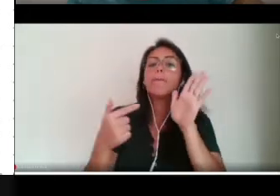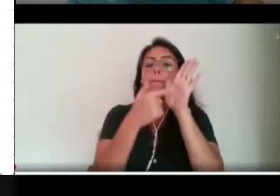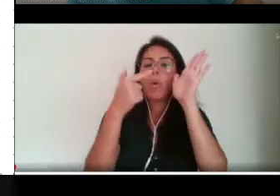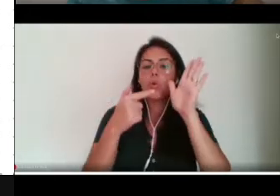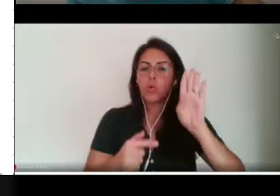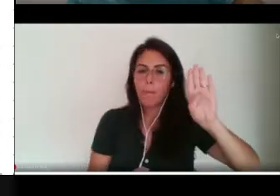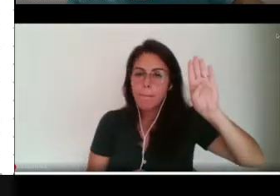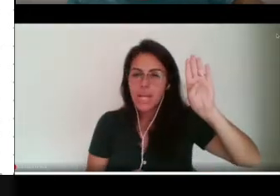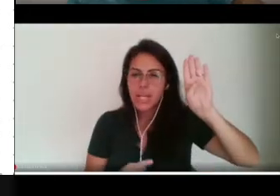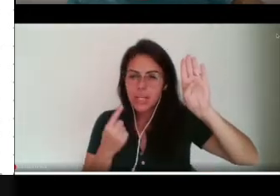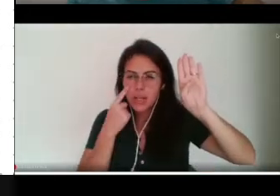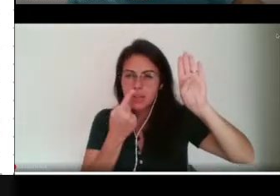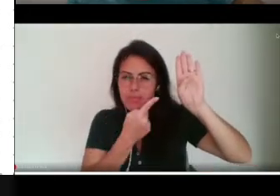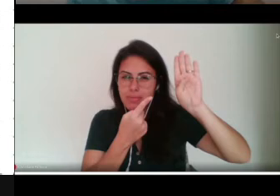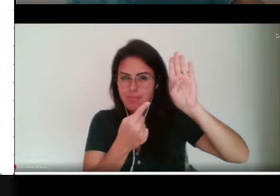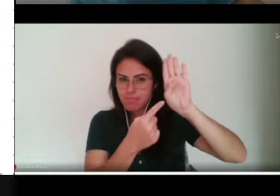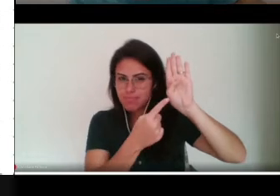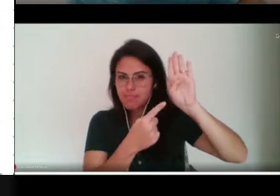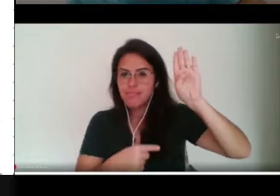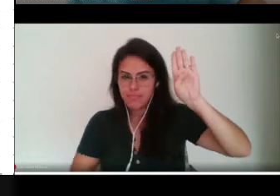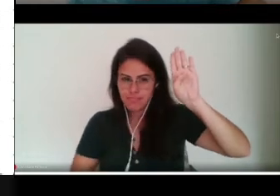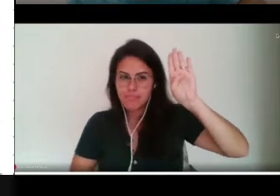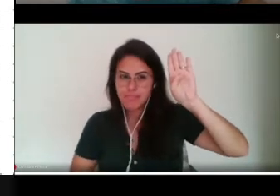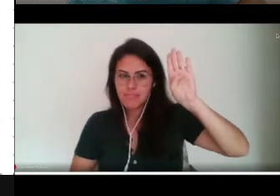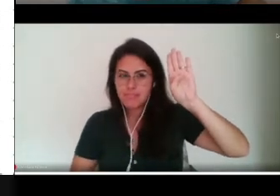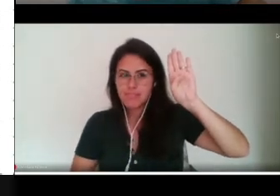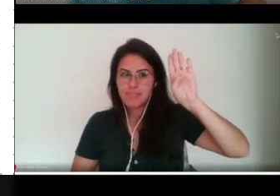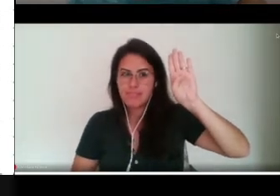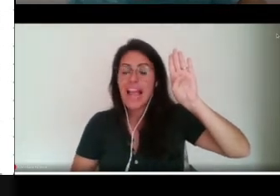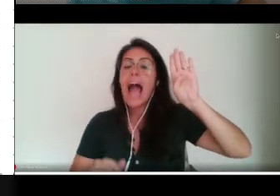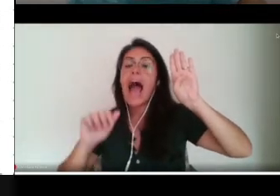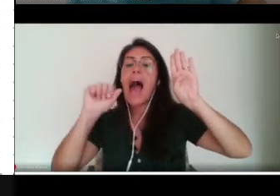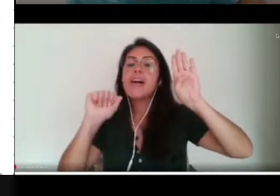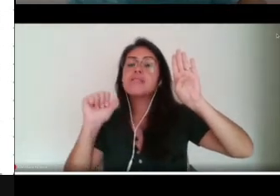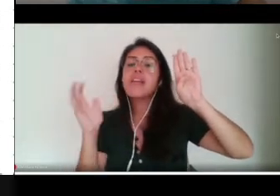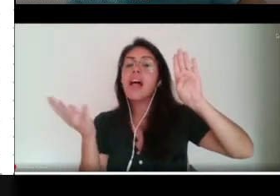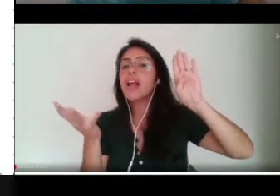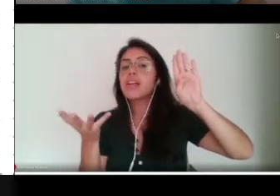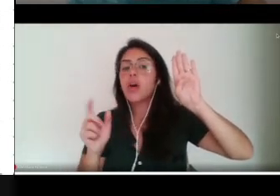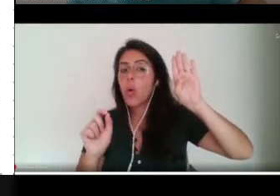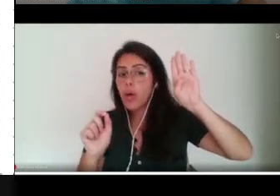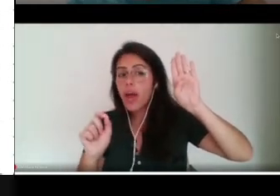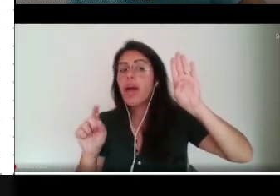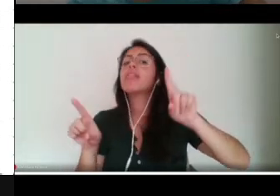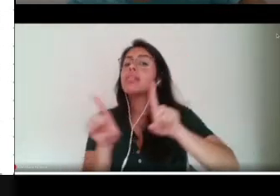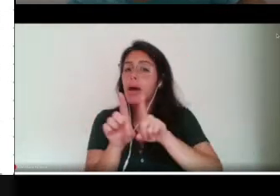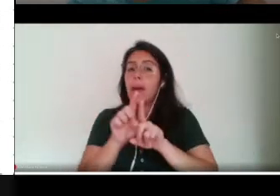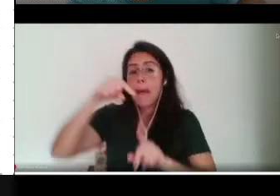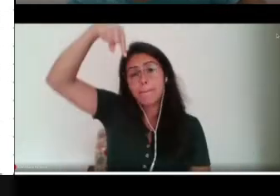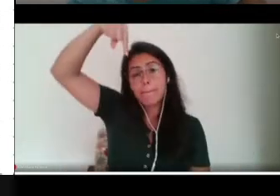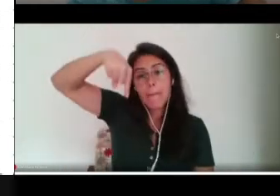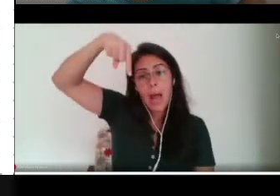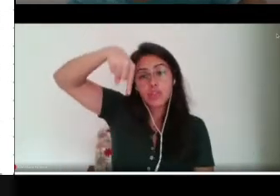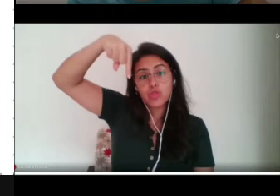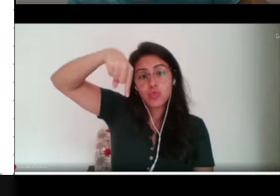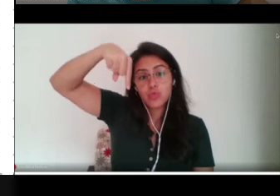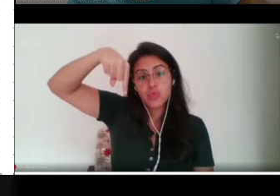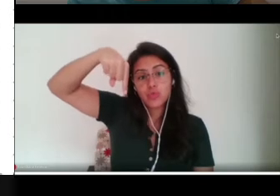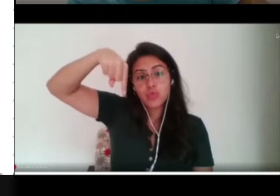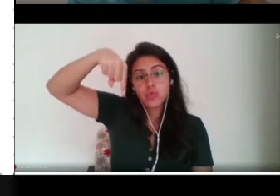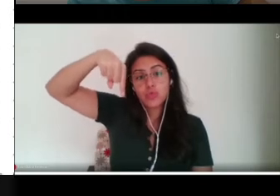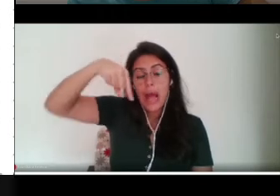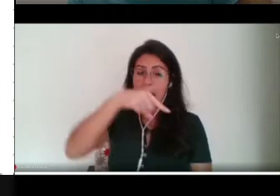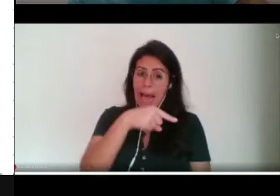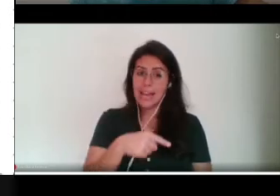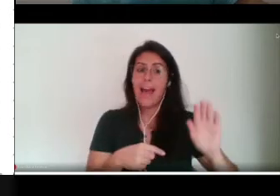a aceleração também está apontando para baixo. E nesse ponto aqui que eu vou chamar de a aceleração também